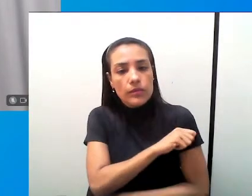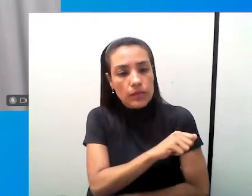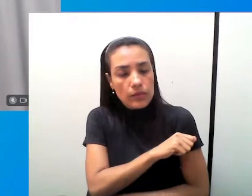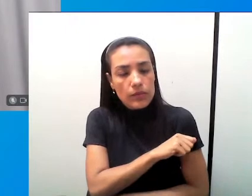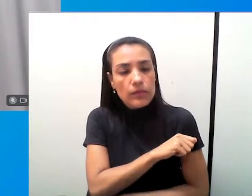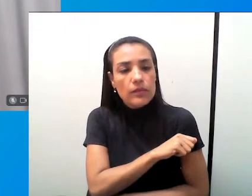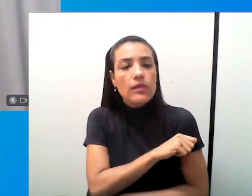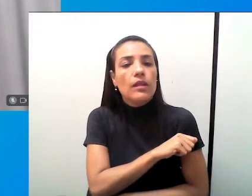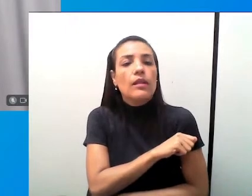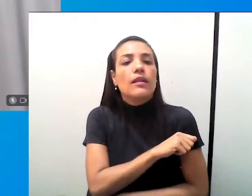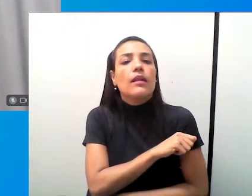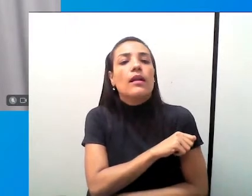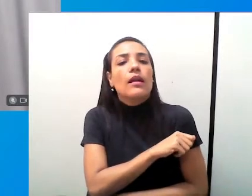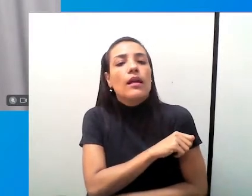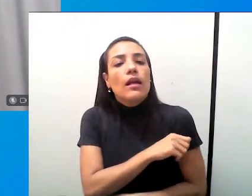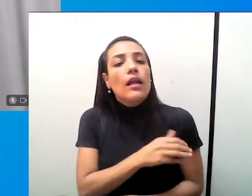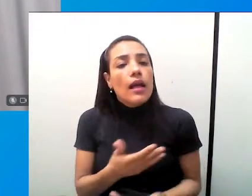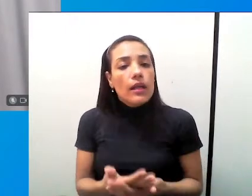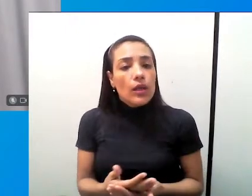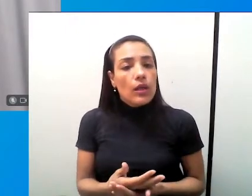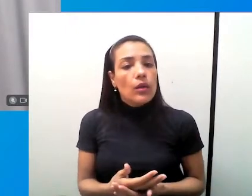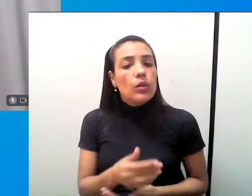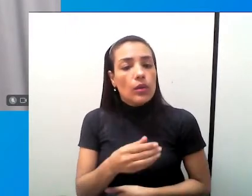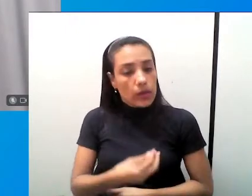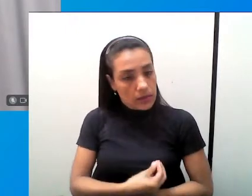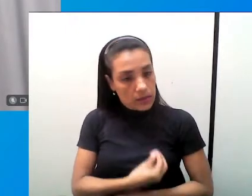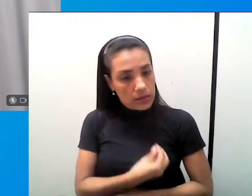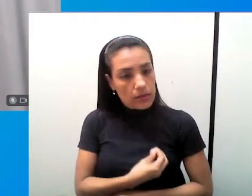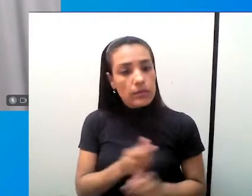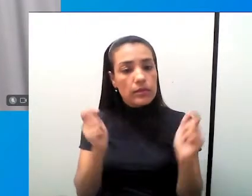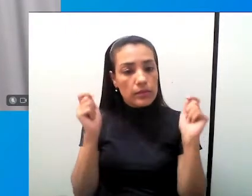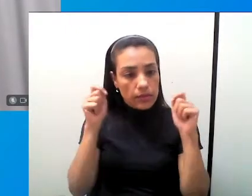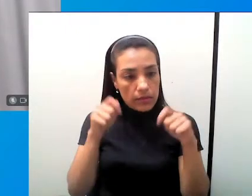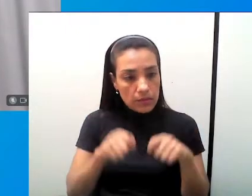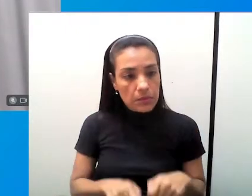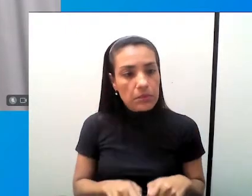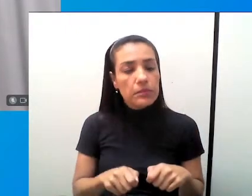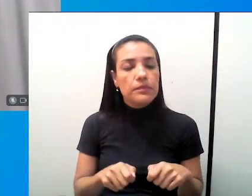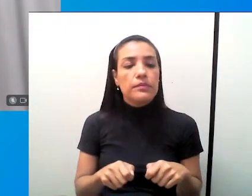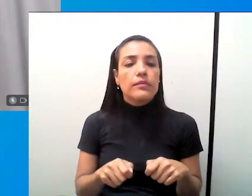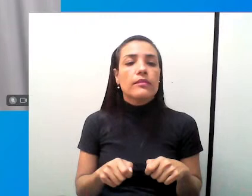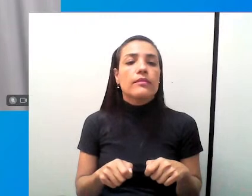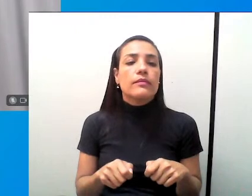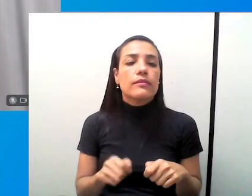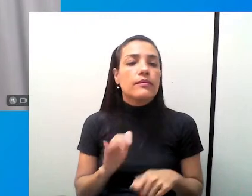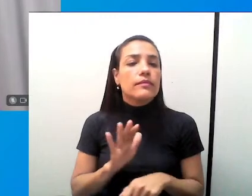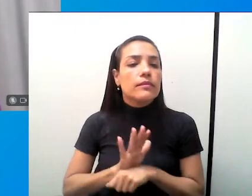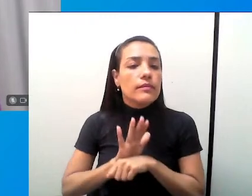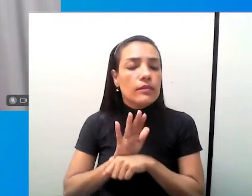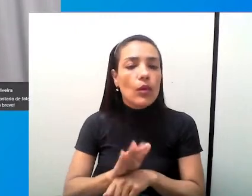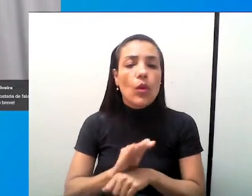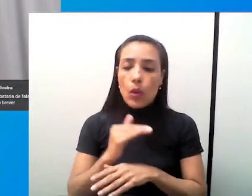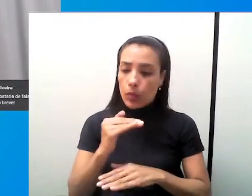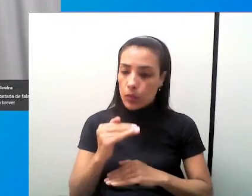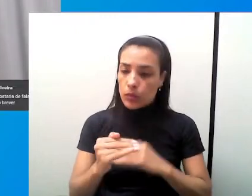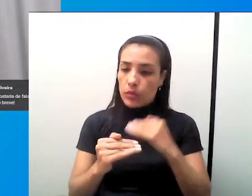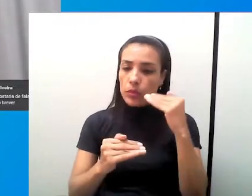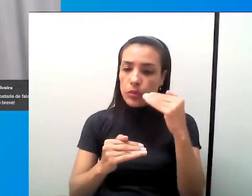ocorrendo o protagonismo estudantil. Então, isso, né, proporciona a eles um crescimento